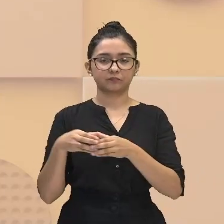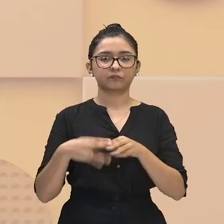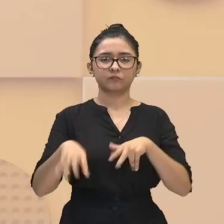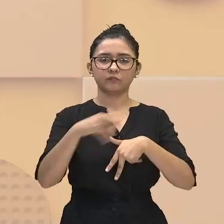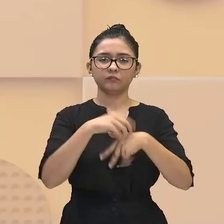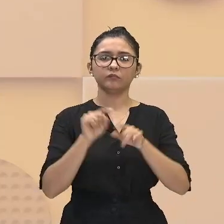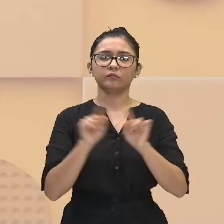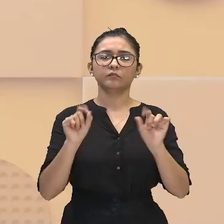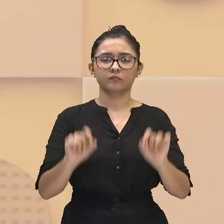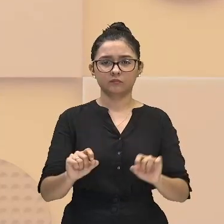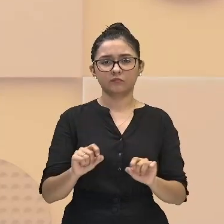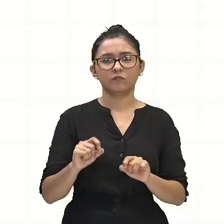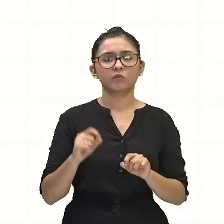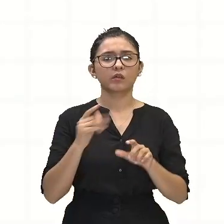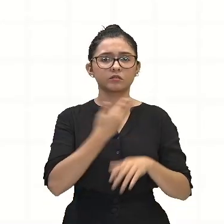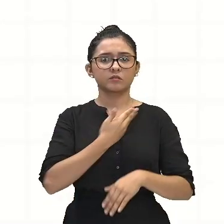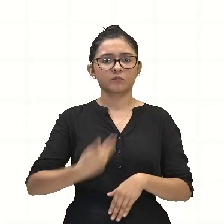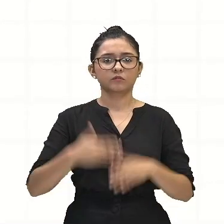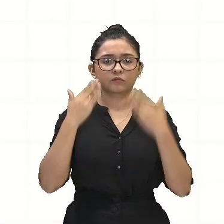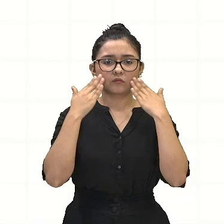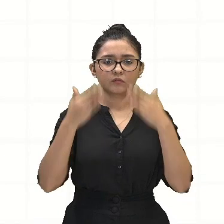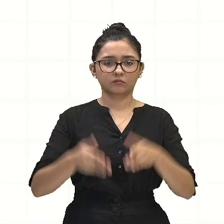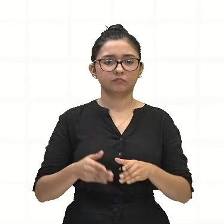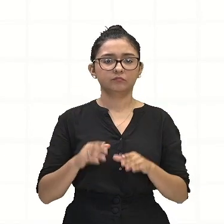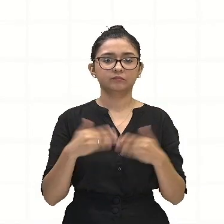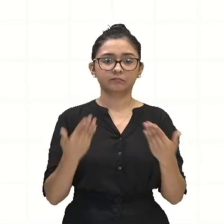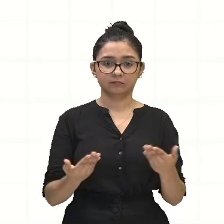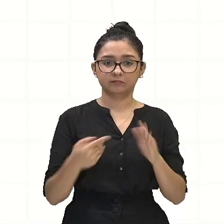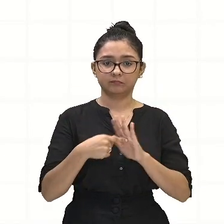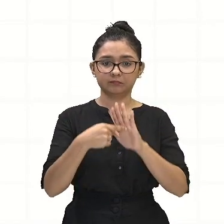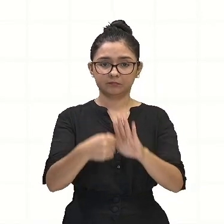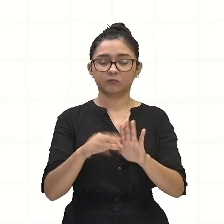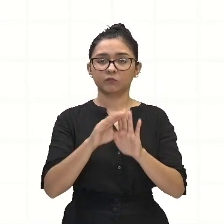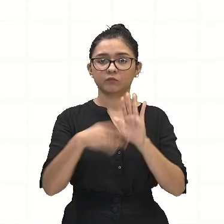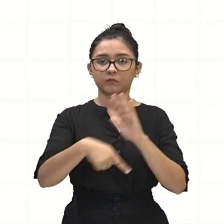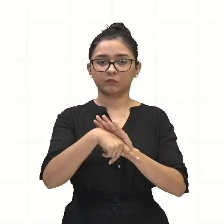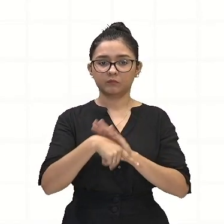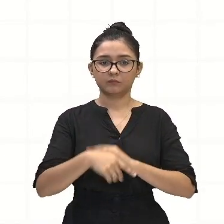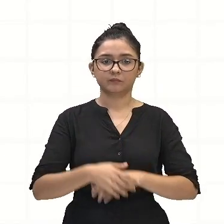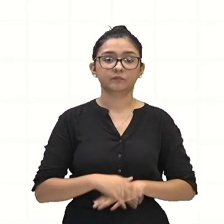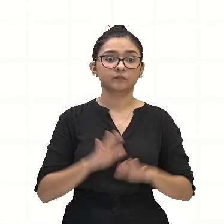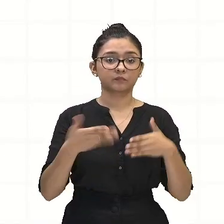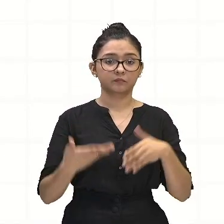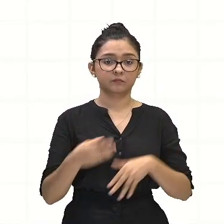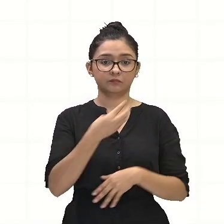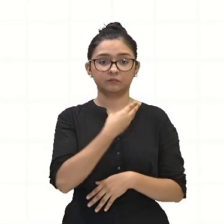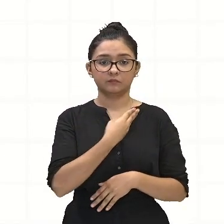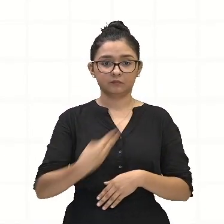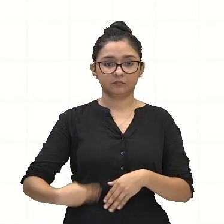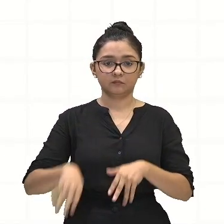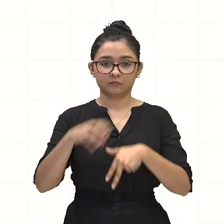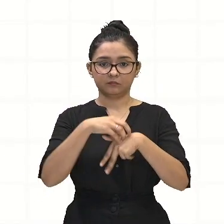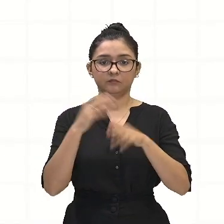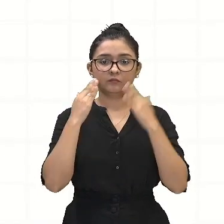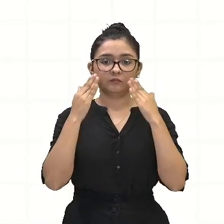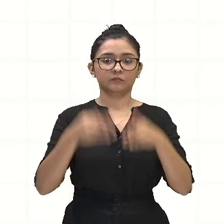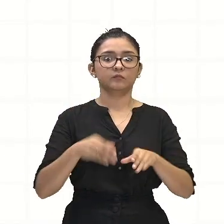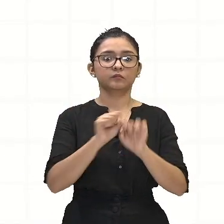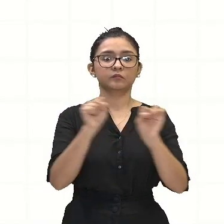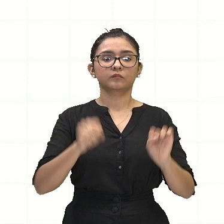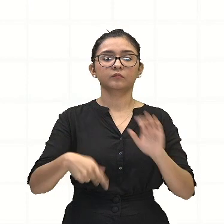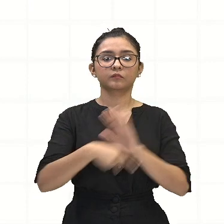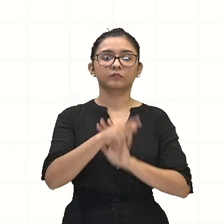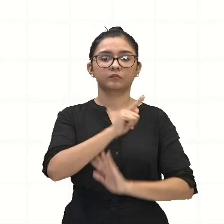contas, o que são essas monarquias centralizadas? Vamos trazer essa definição. As monarquias centralizadas são sistemas